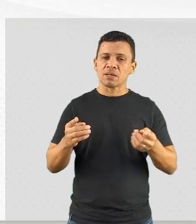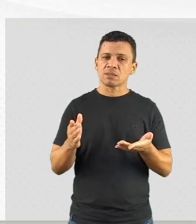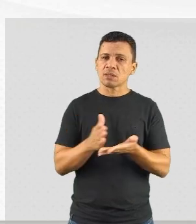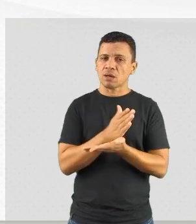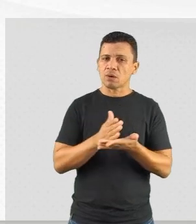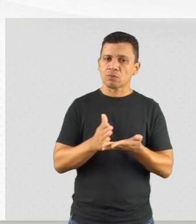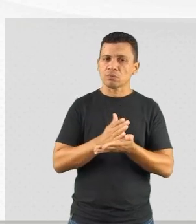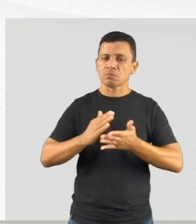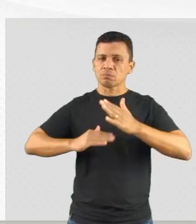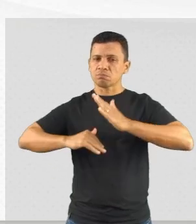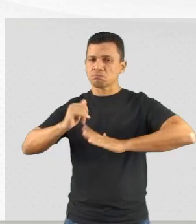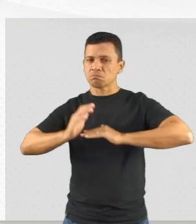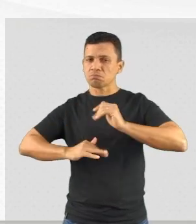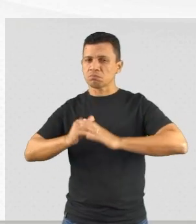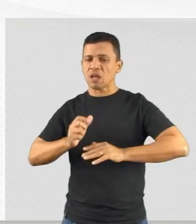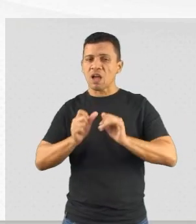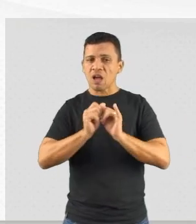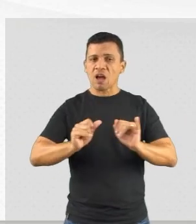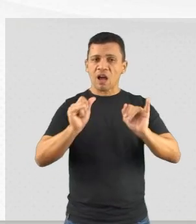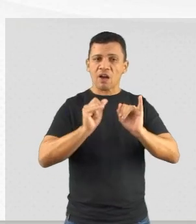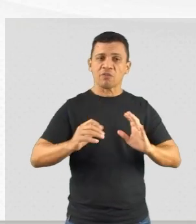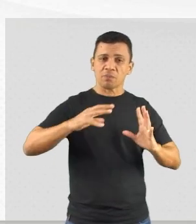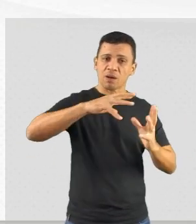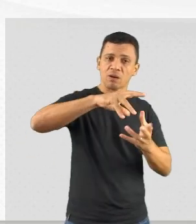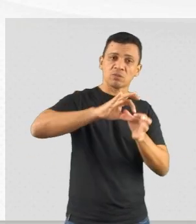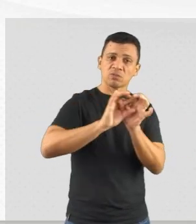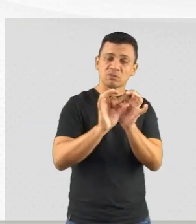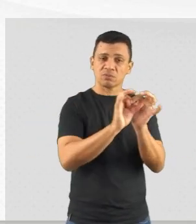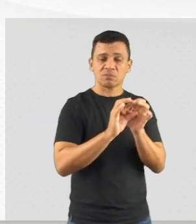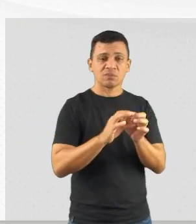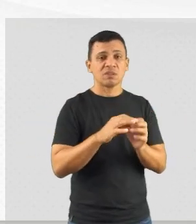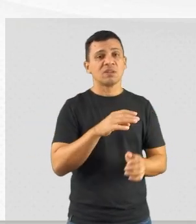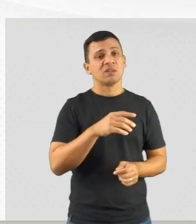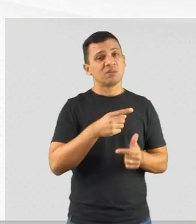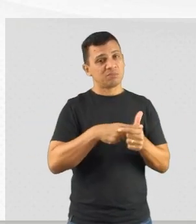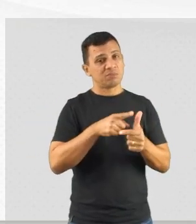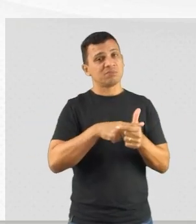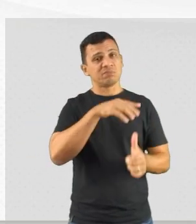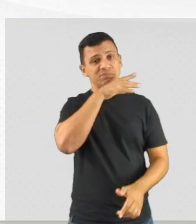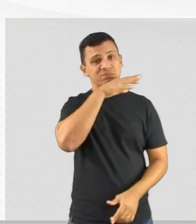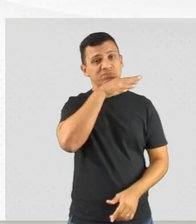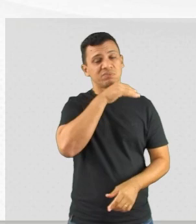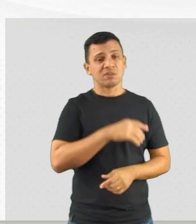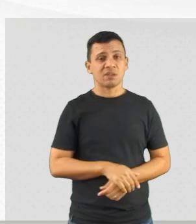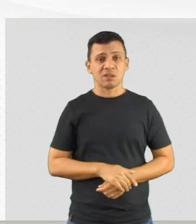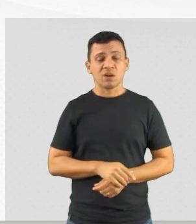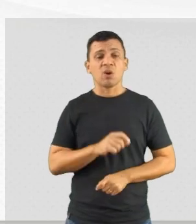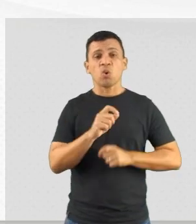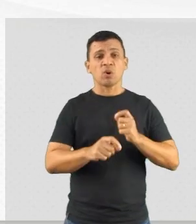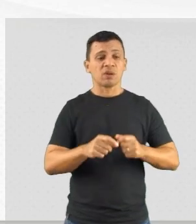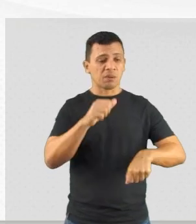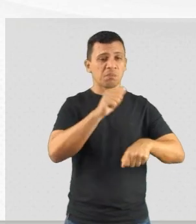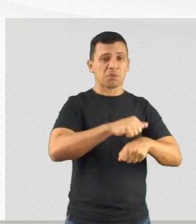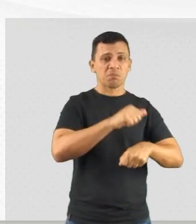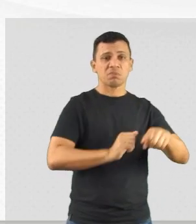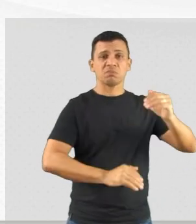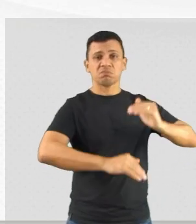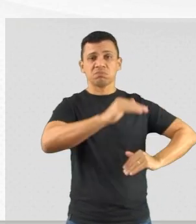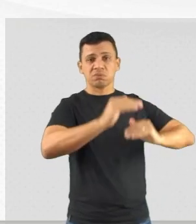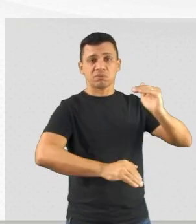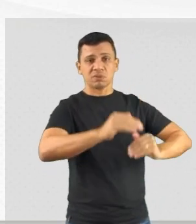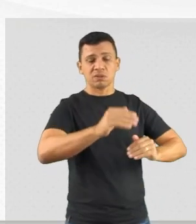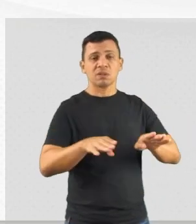especialistas afirmam que a globalização pode trazer consequências negativas, com o aumento da desigualdade social e a perda de